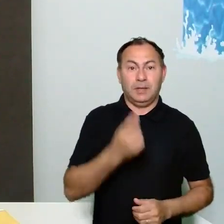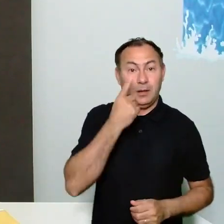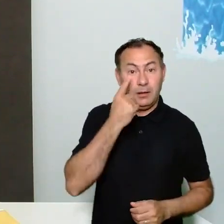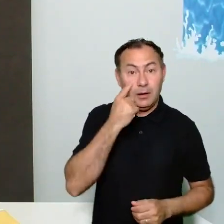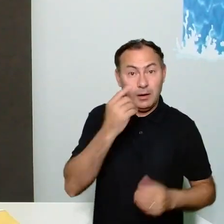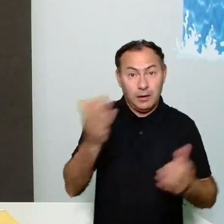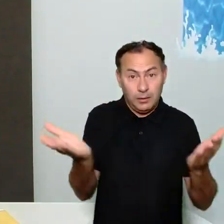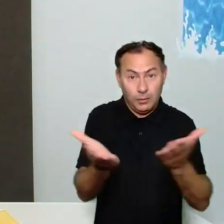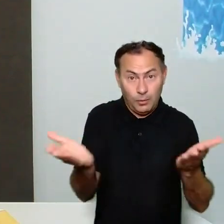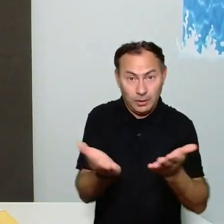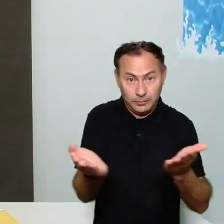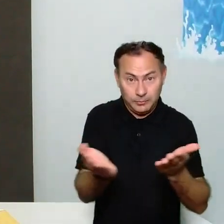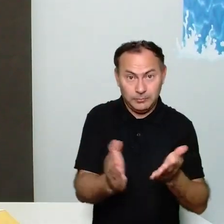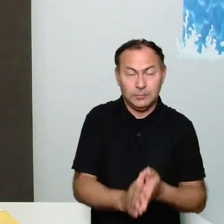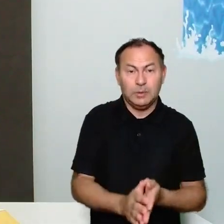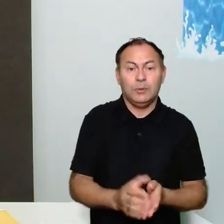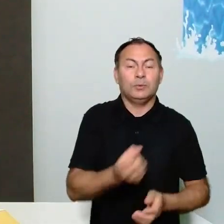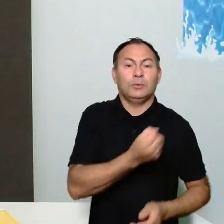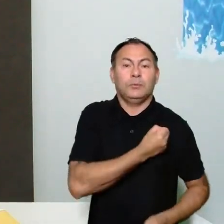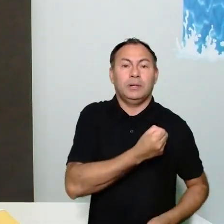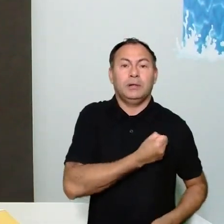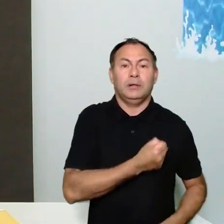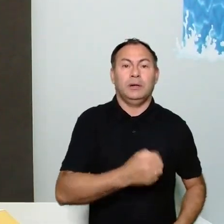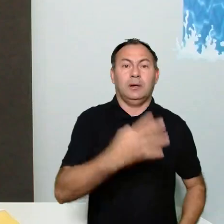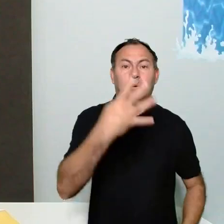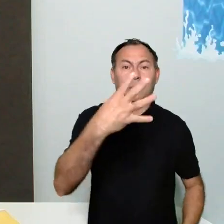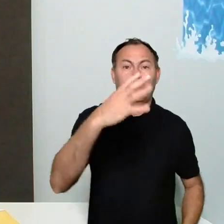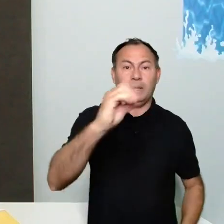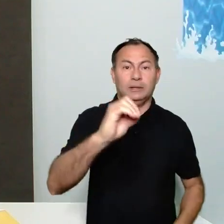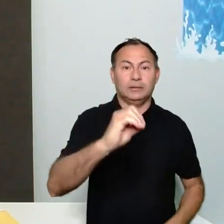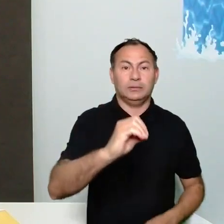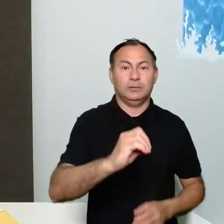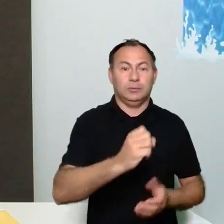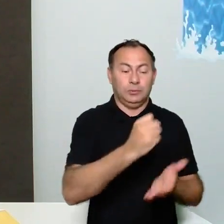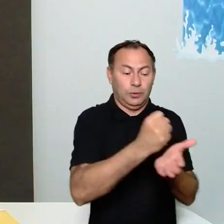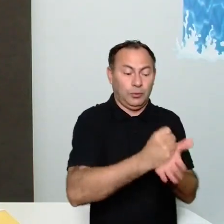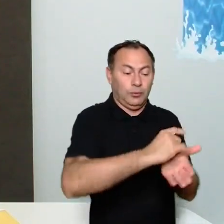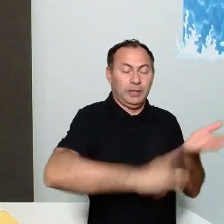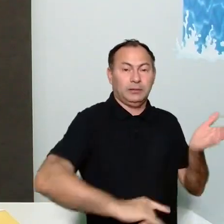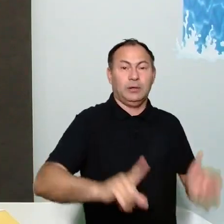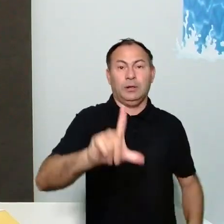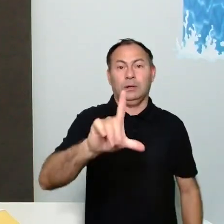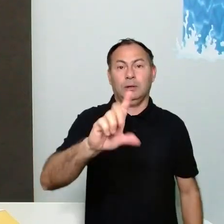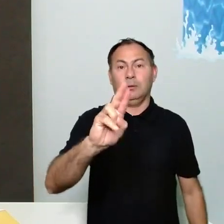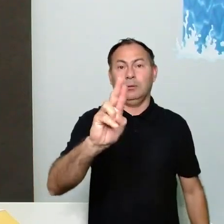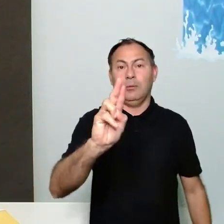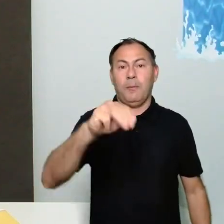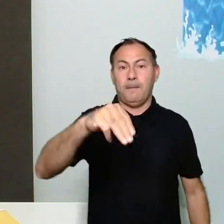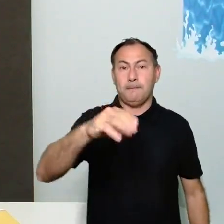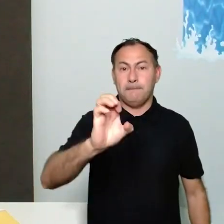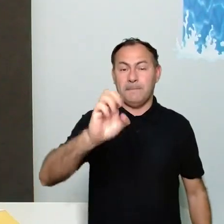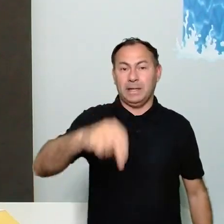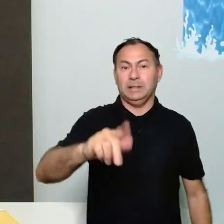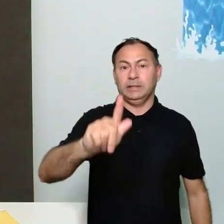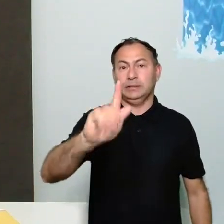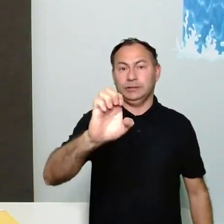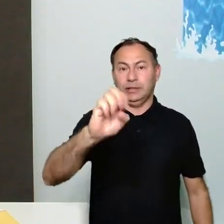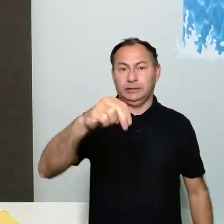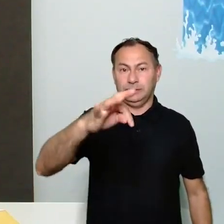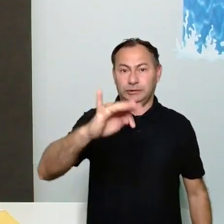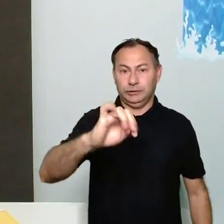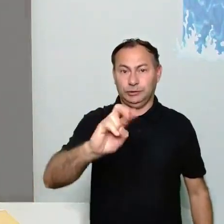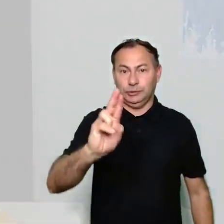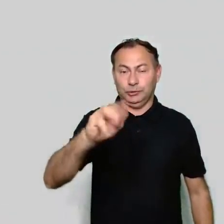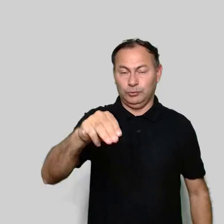Vejamos agora o número 40 da Lua Ingêncio. Começa deste modo.